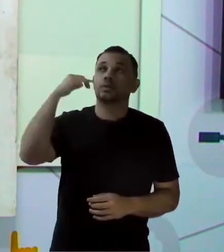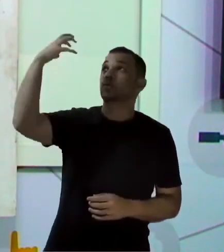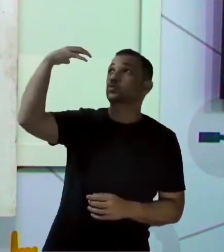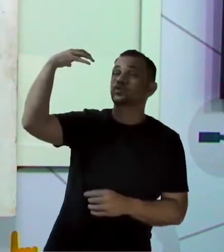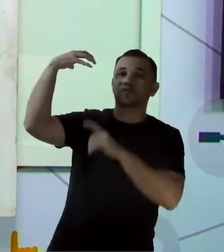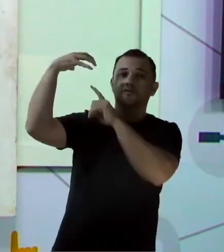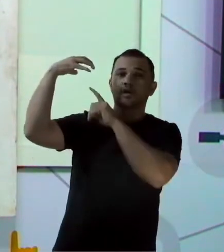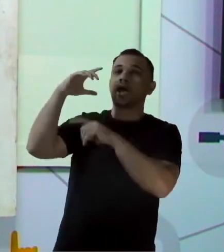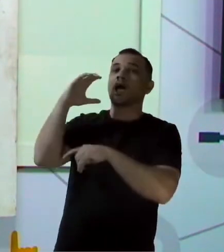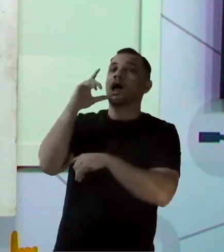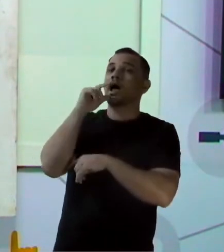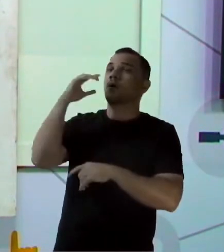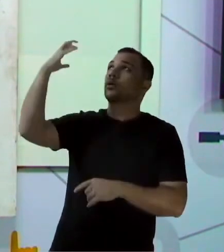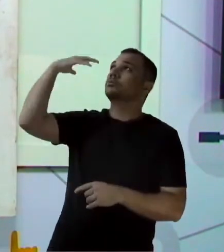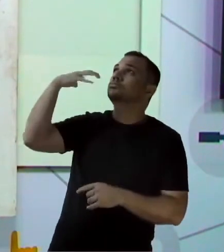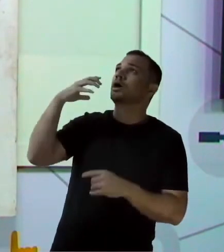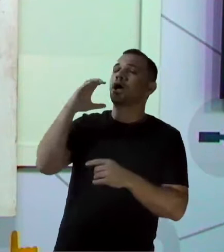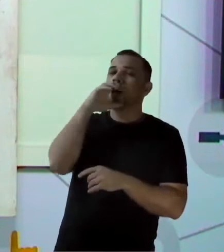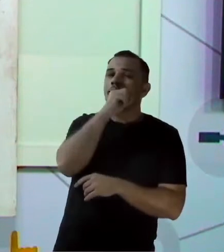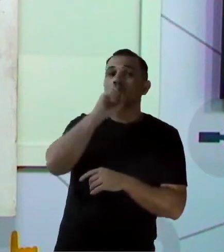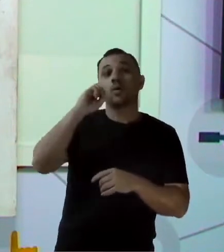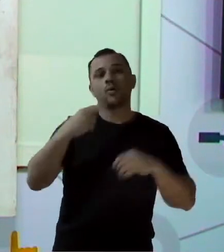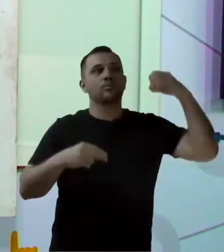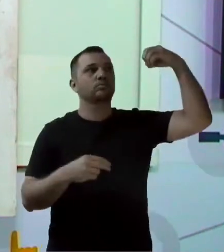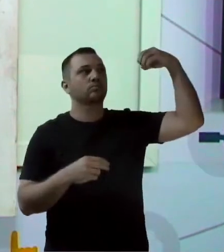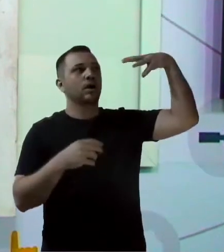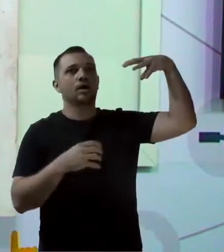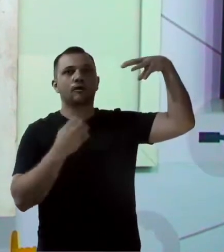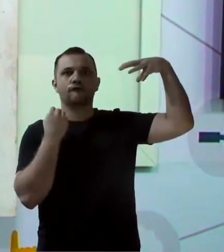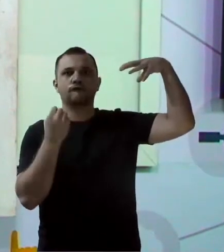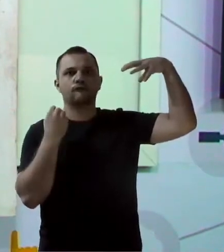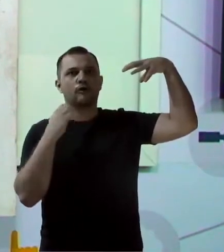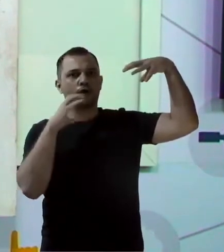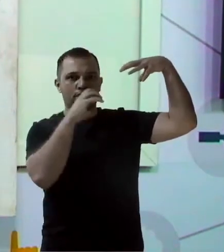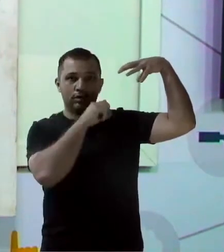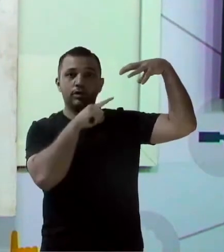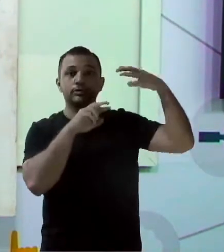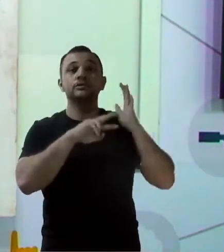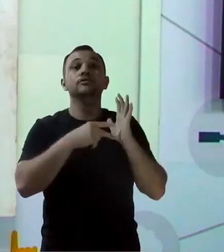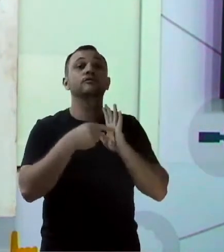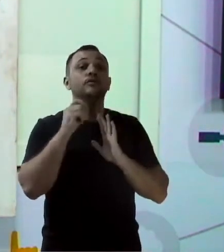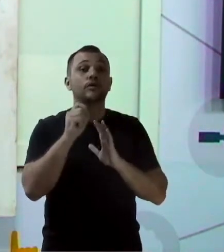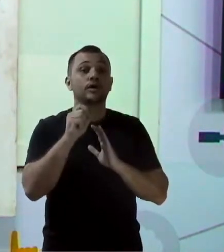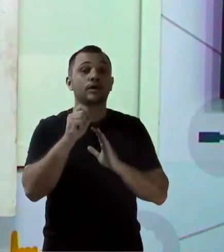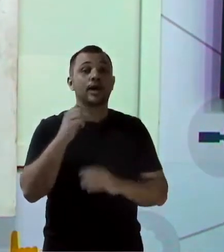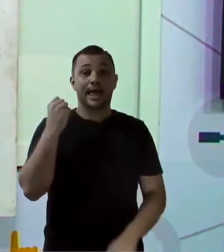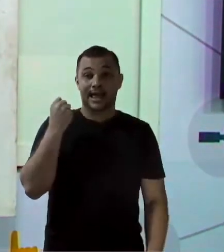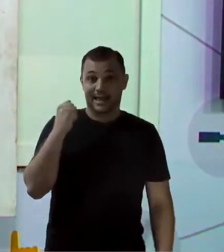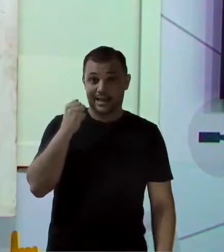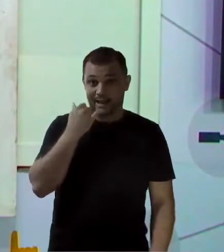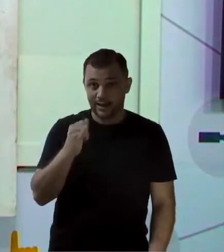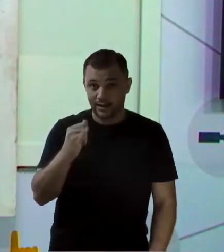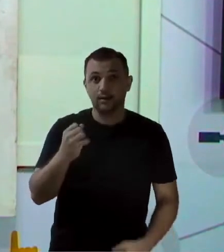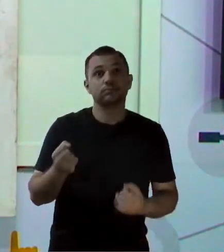lâmpada esquentar, é o aumento do fluxo de cargas, tá bom? Seria isso, senhores. Então, dê uma olhadinha aqui comigo no esquema que eu botei